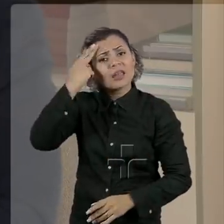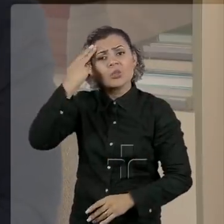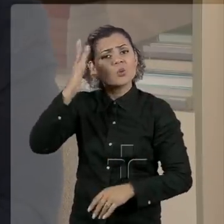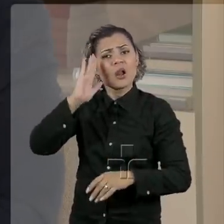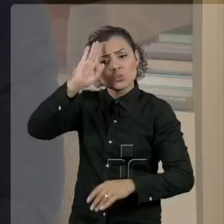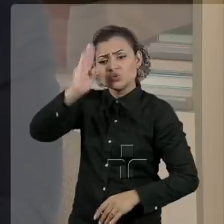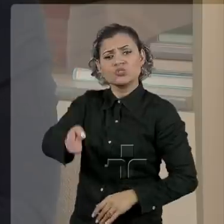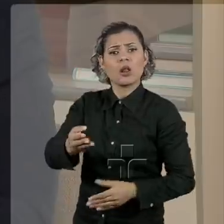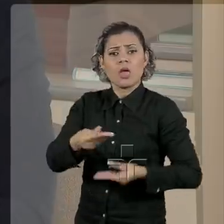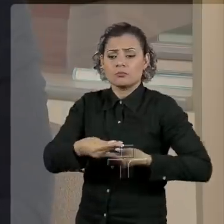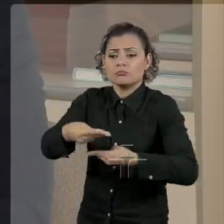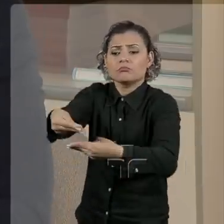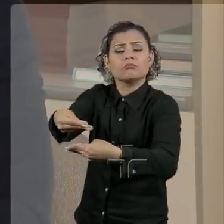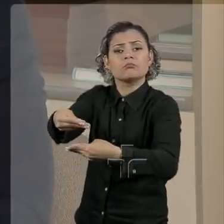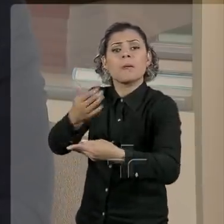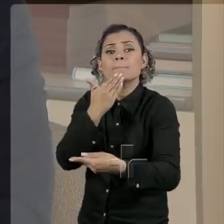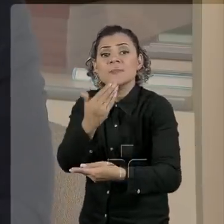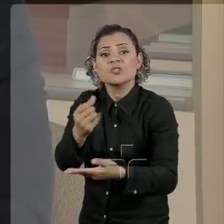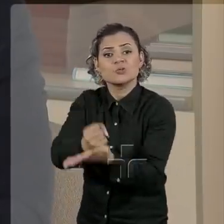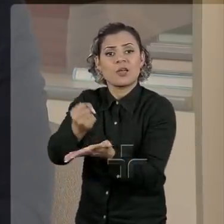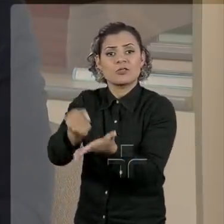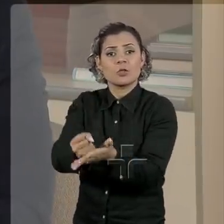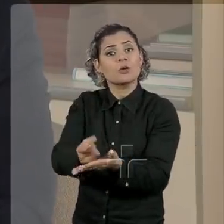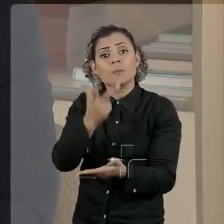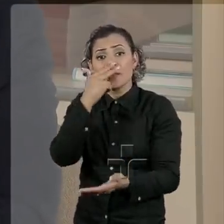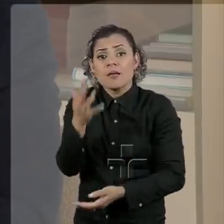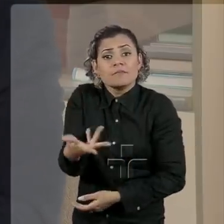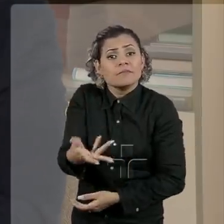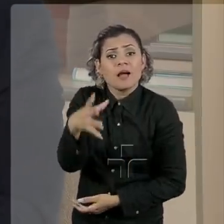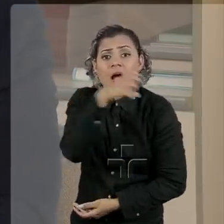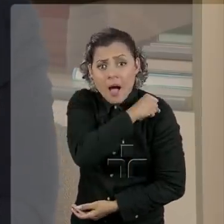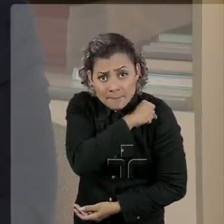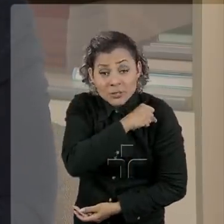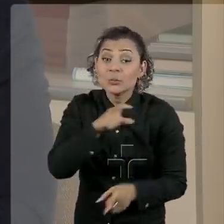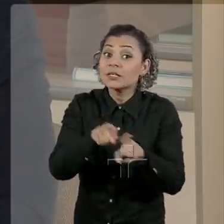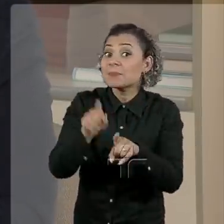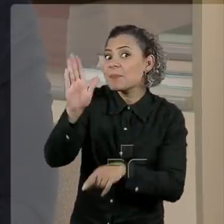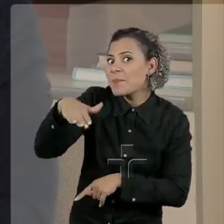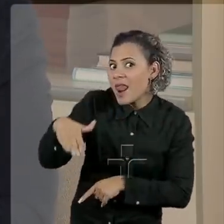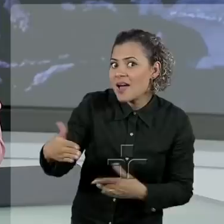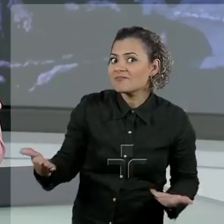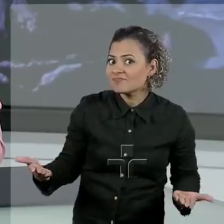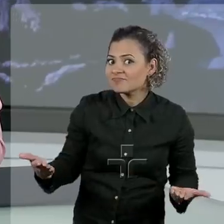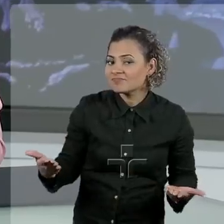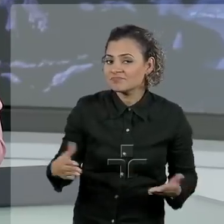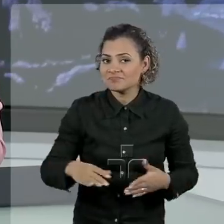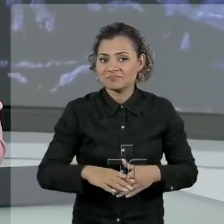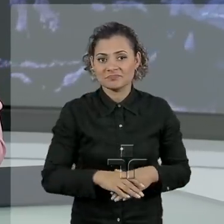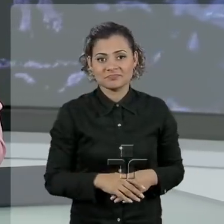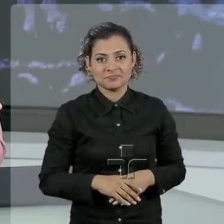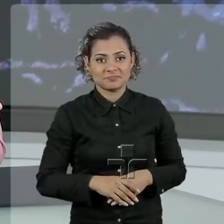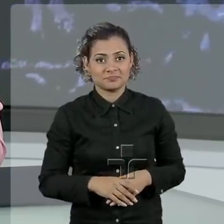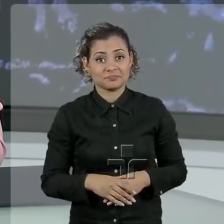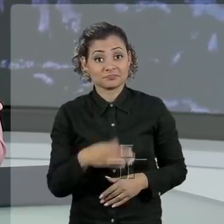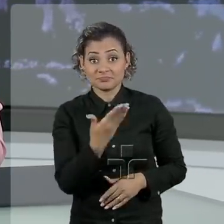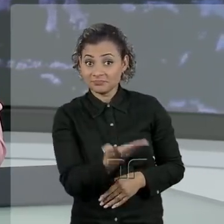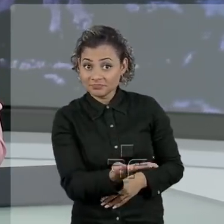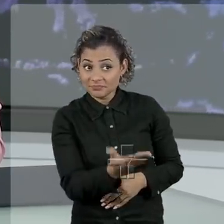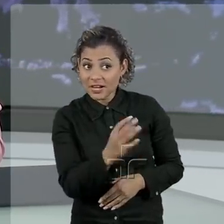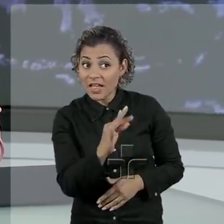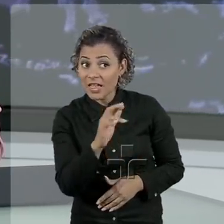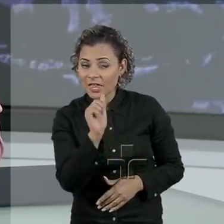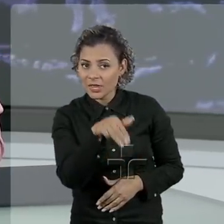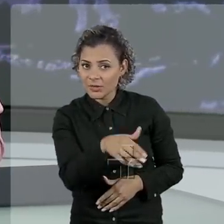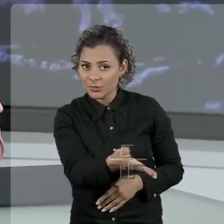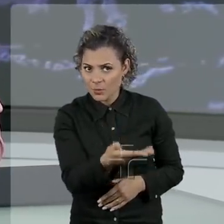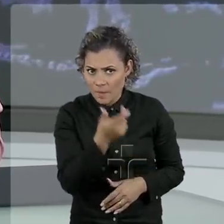naturalmente já traz eficiência ao procedimento e barateia o procedimento. Então, Ayrton, isso que nós vimos na